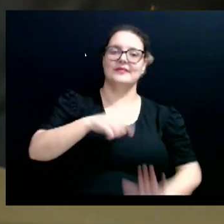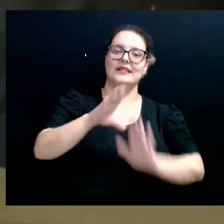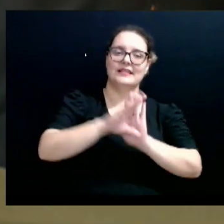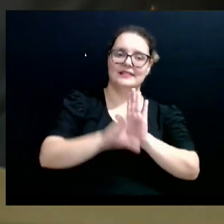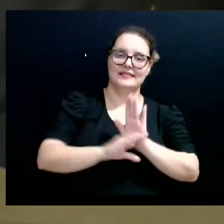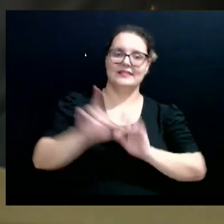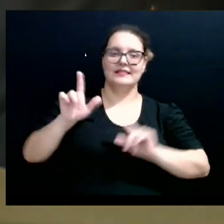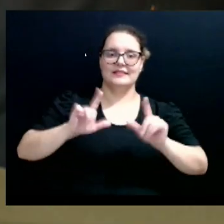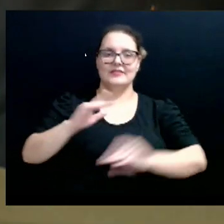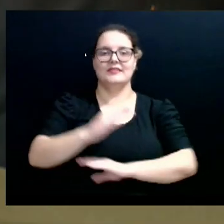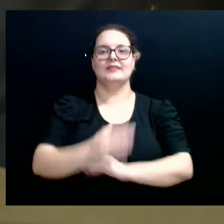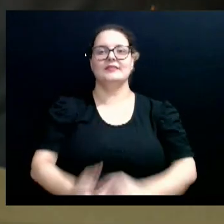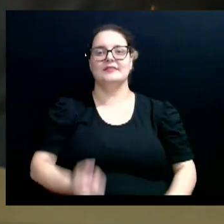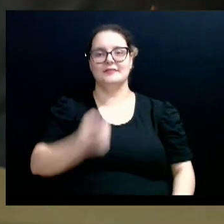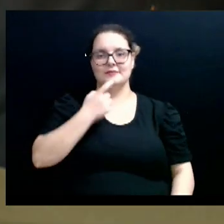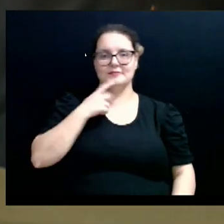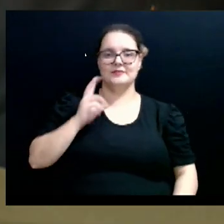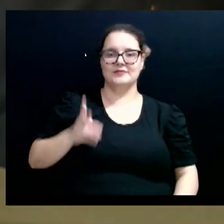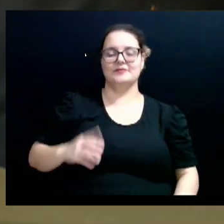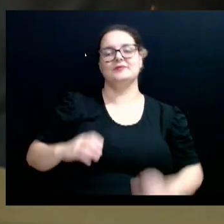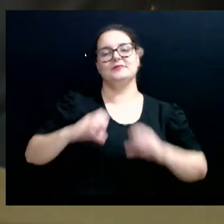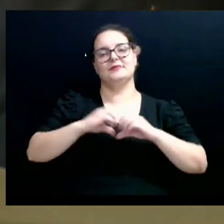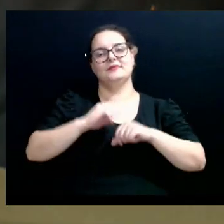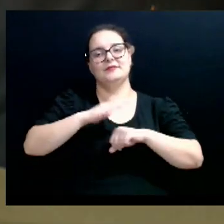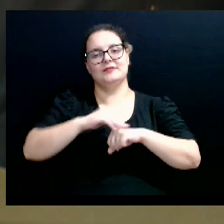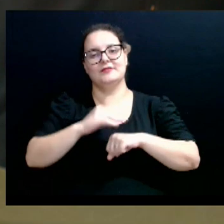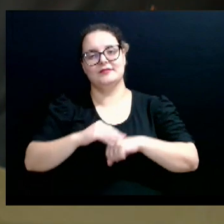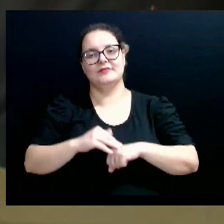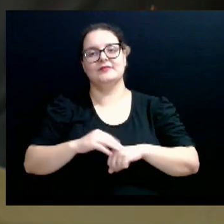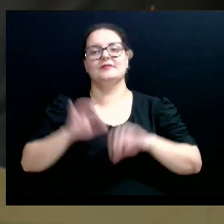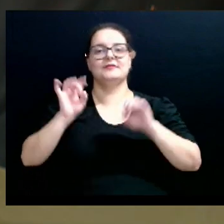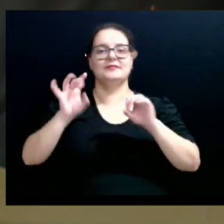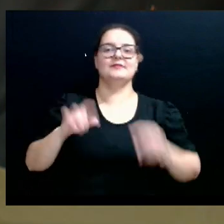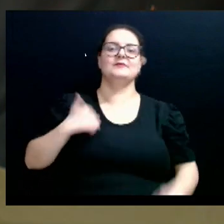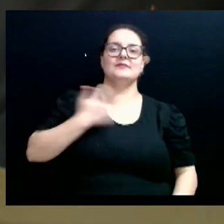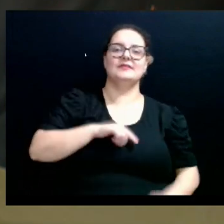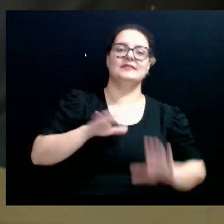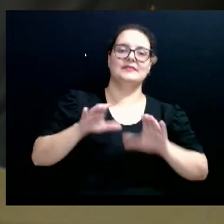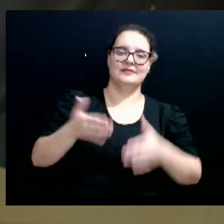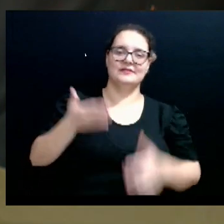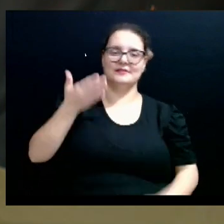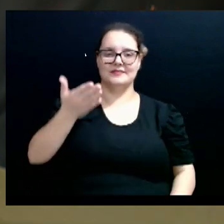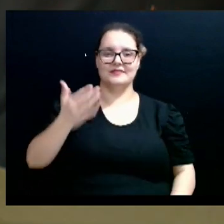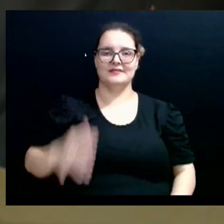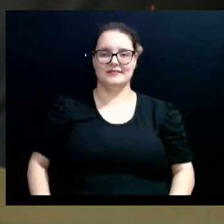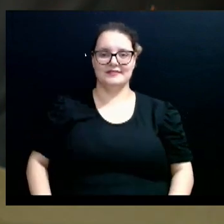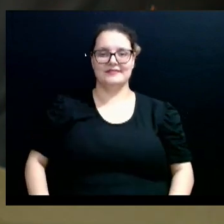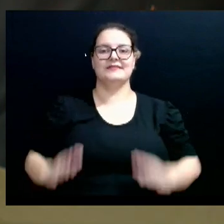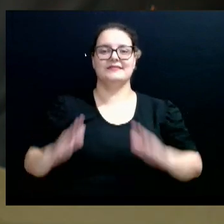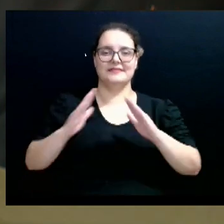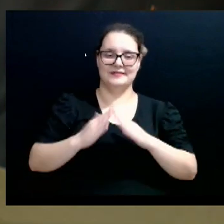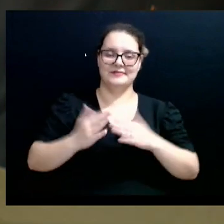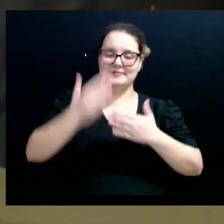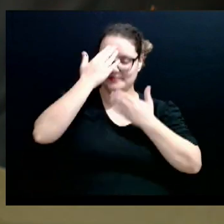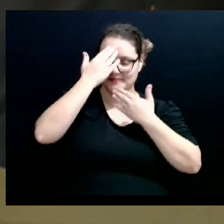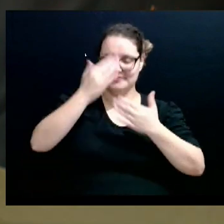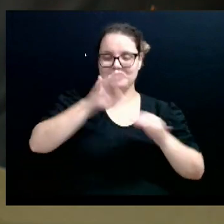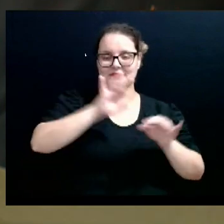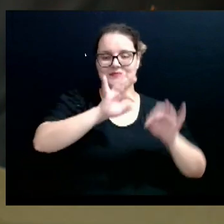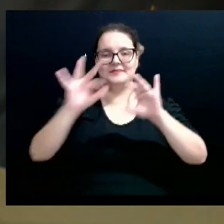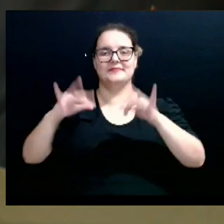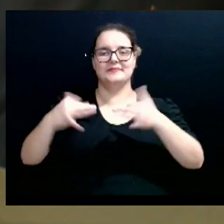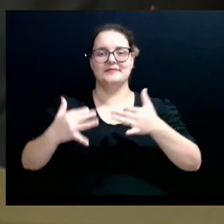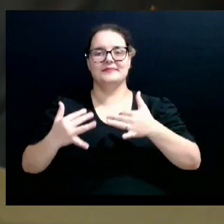Campinas sempre feita com muito carinho, especialmente da nossa equipe, para você aí de casa. Agradecemos a sua audiência, a sua companhia,